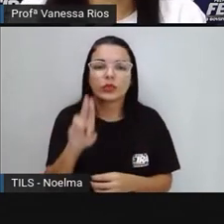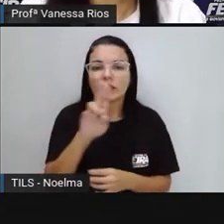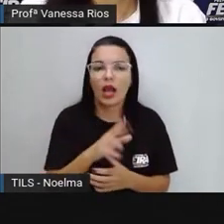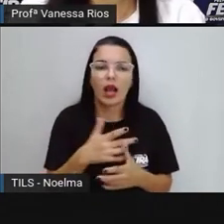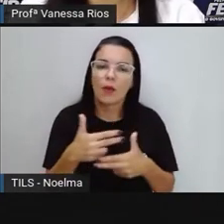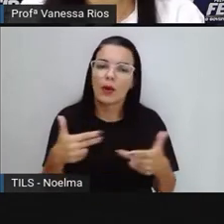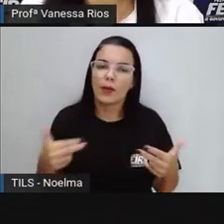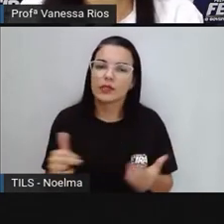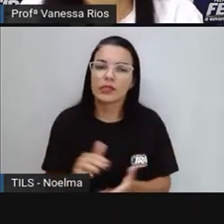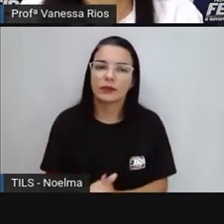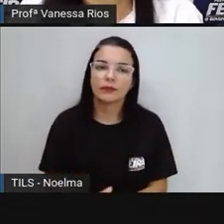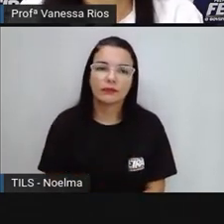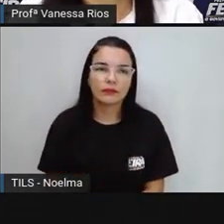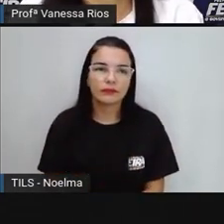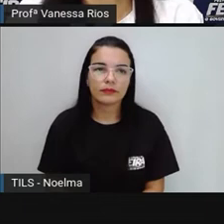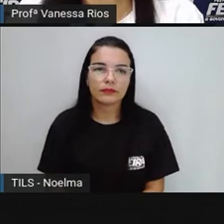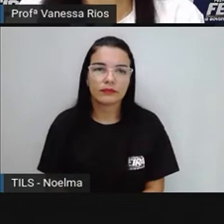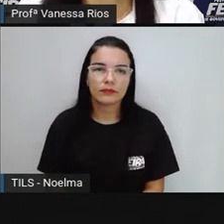produto.